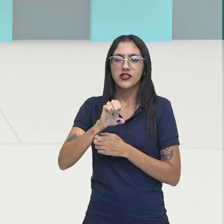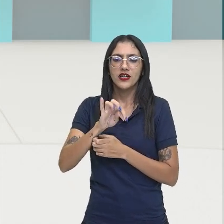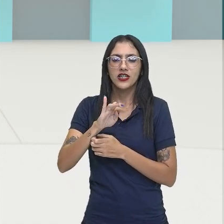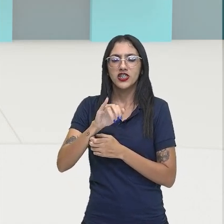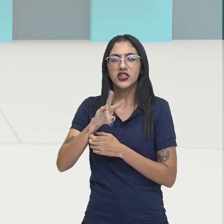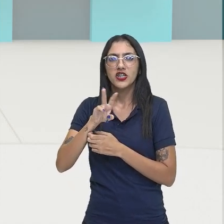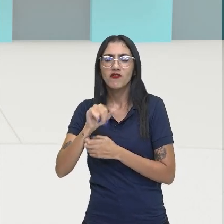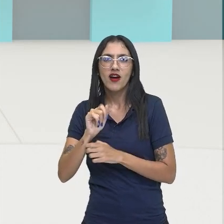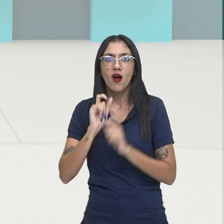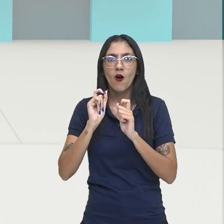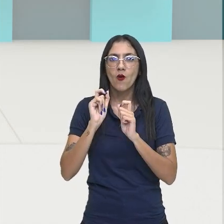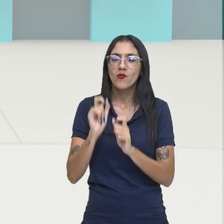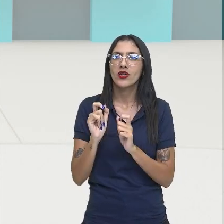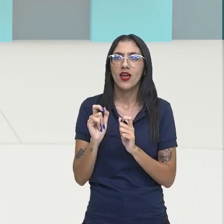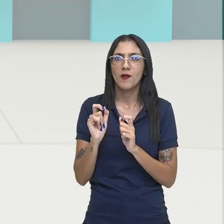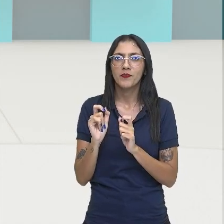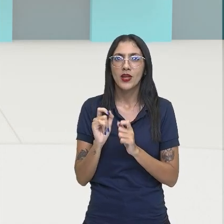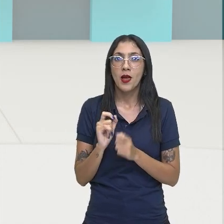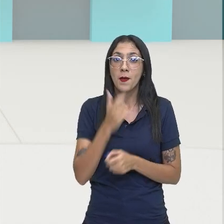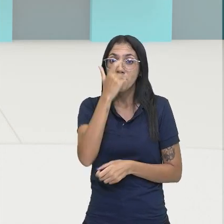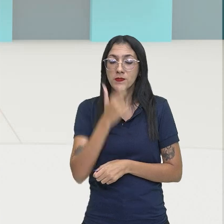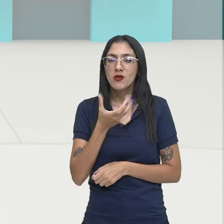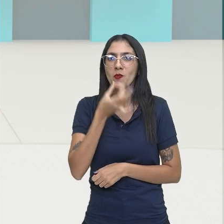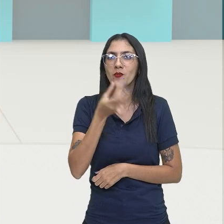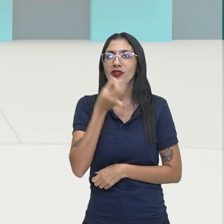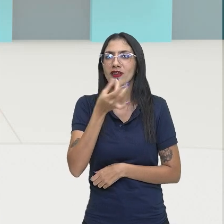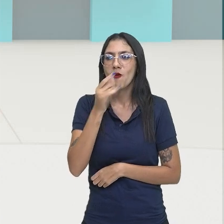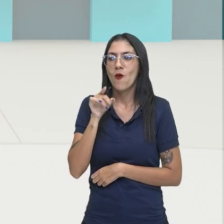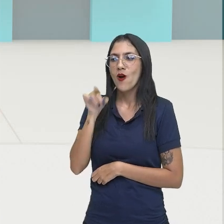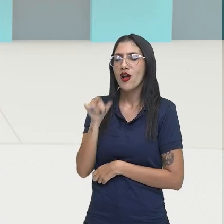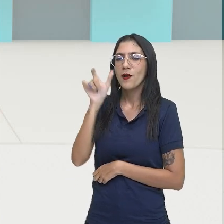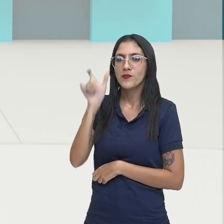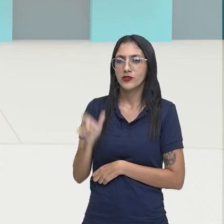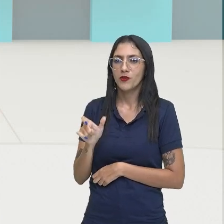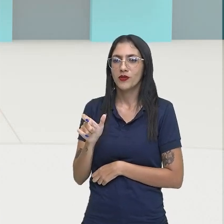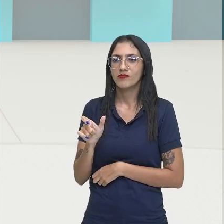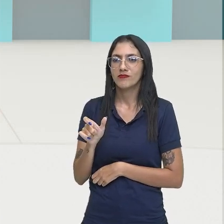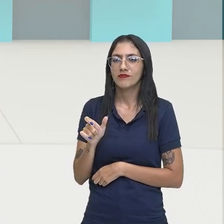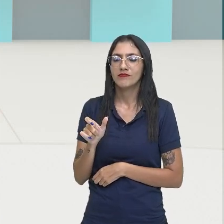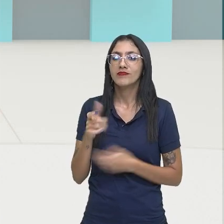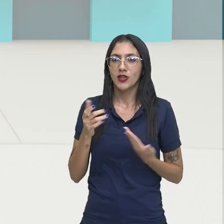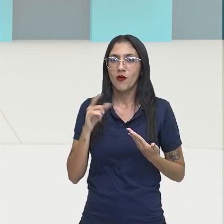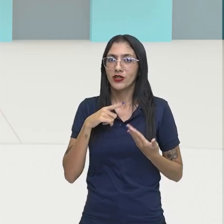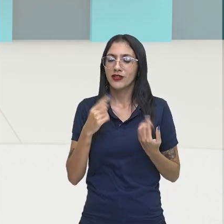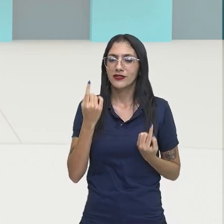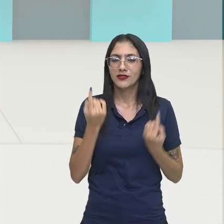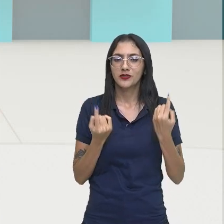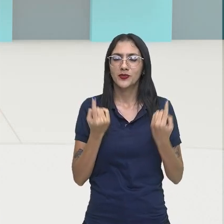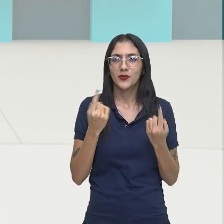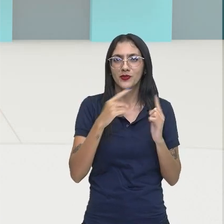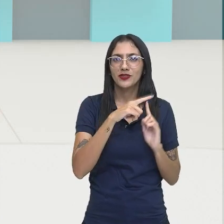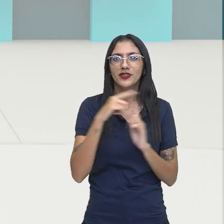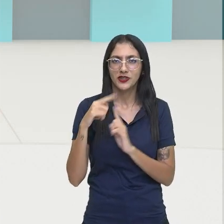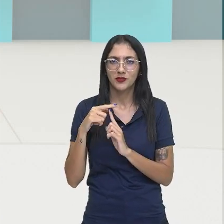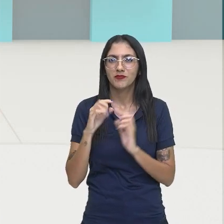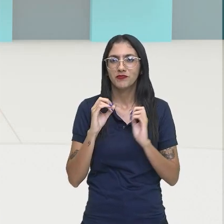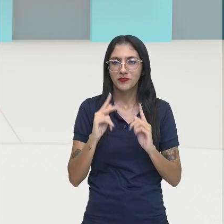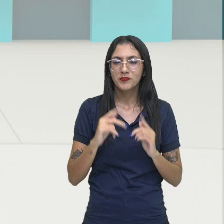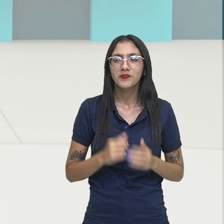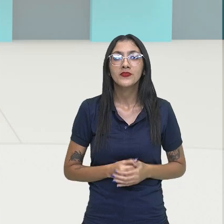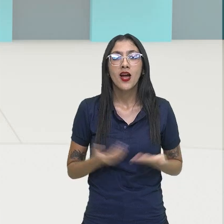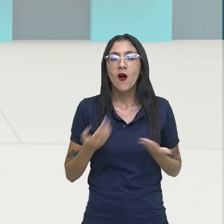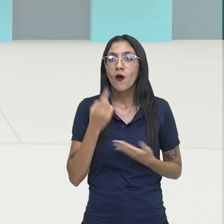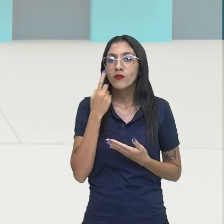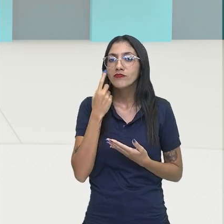colocando a minha impressão sobre a Milena, ok? Então, nós temos descrição objetiva e subjetiva. Vamos ao